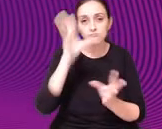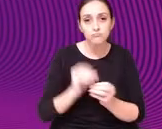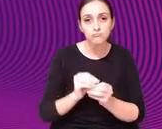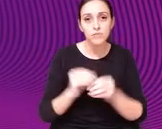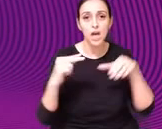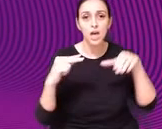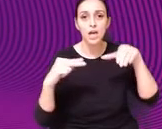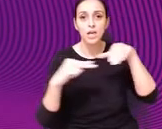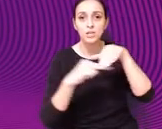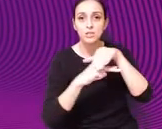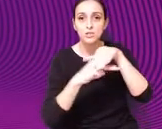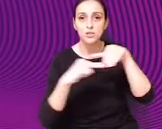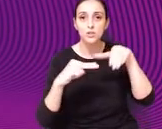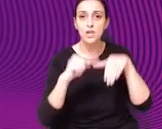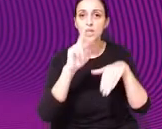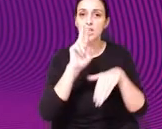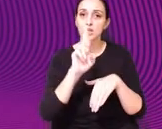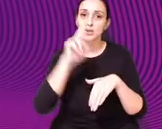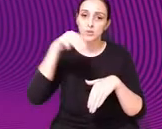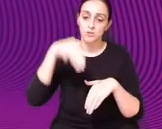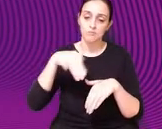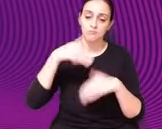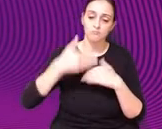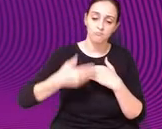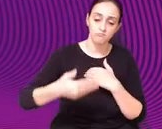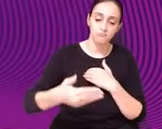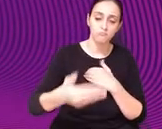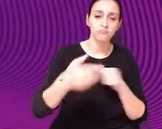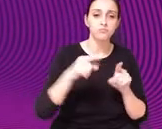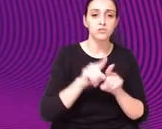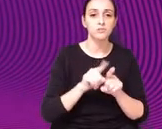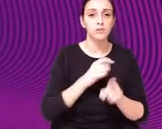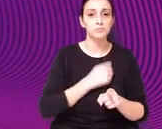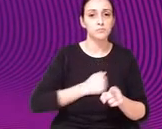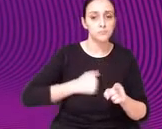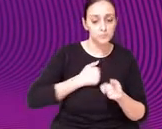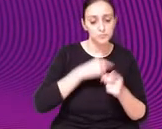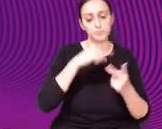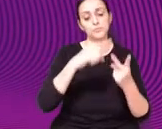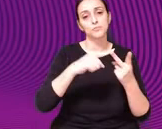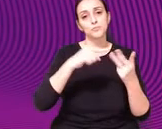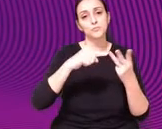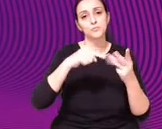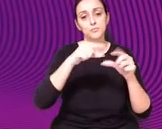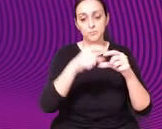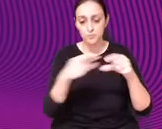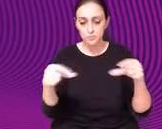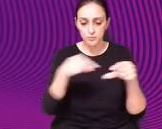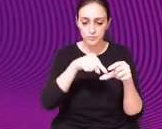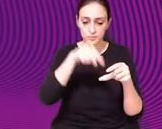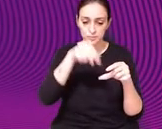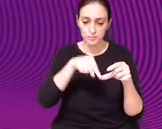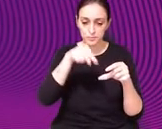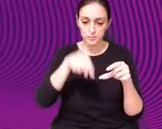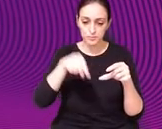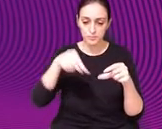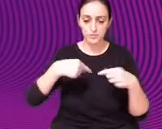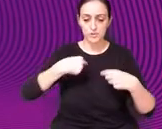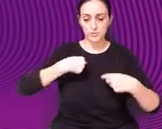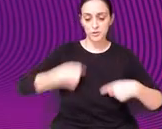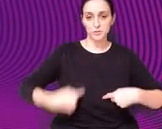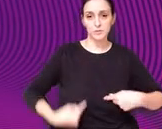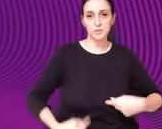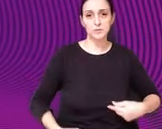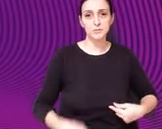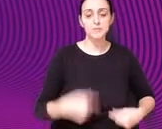traz, seguindo o laudo do eco, com aquele eletro, de uma doente que está perguntando, tem ou não tem hipertrófia? O que está